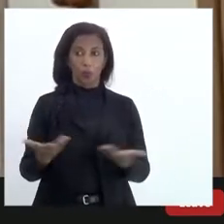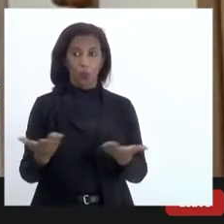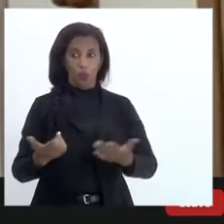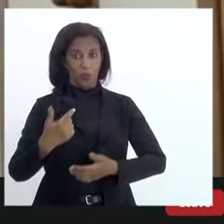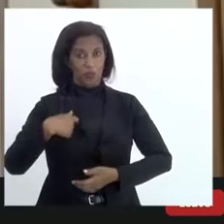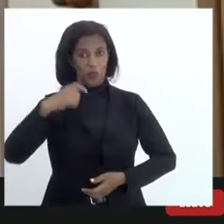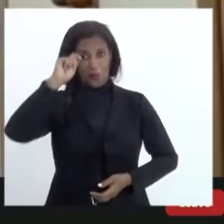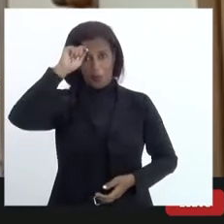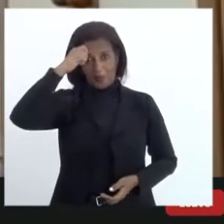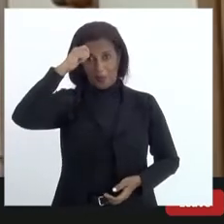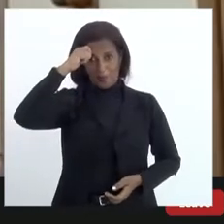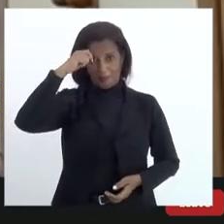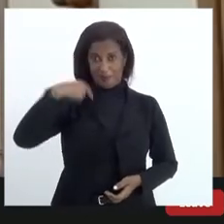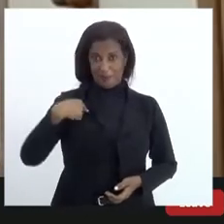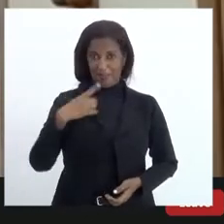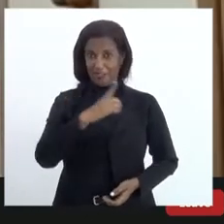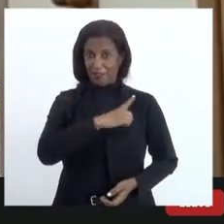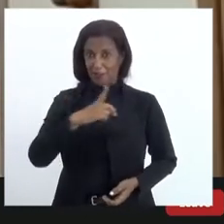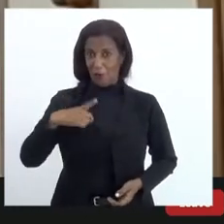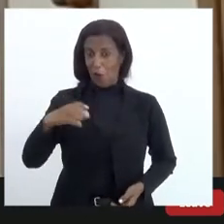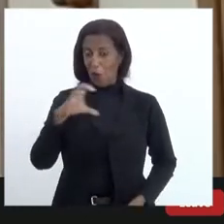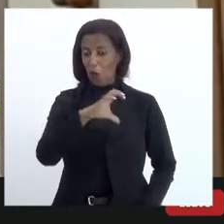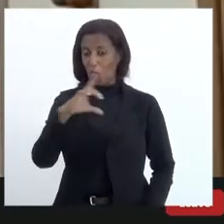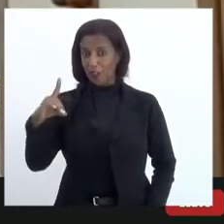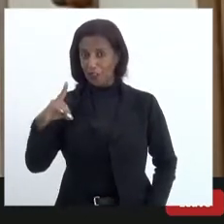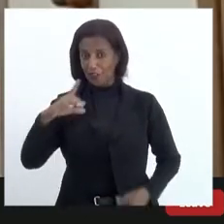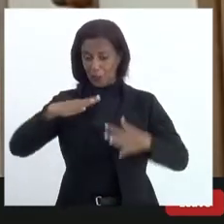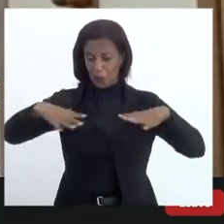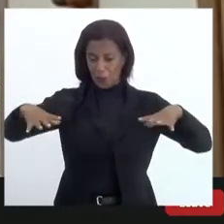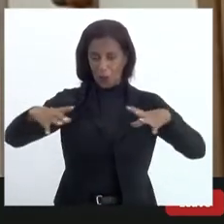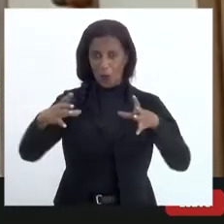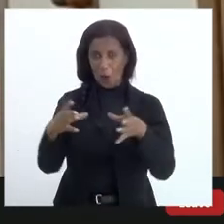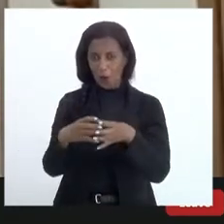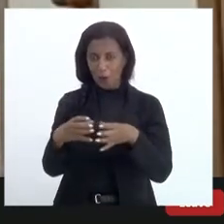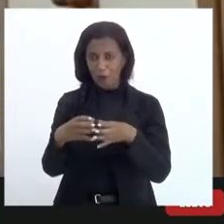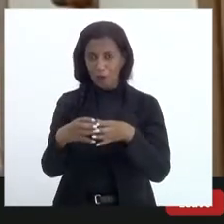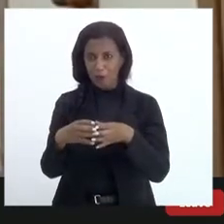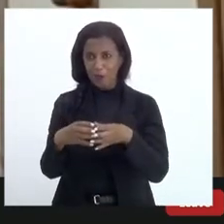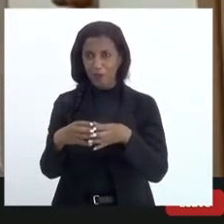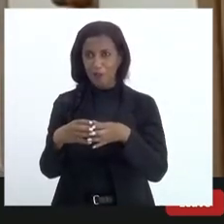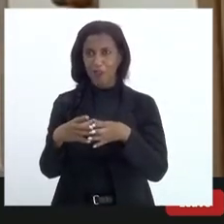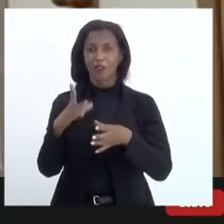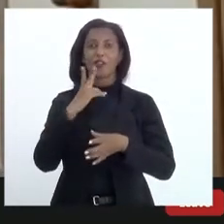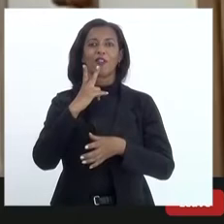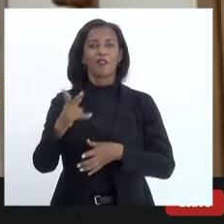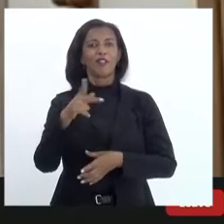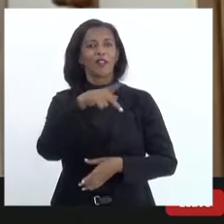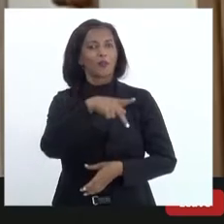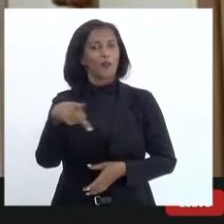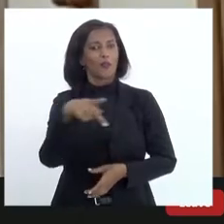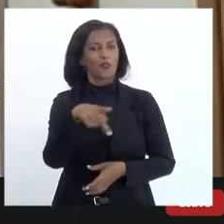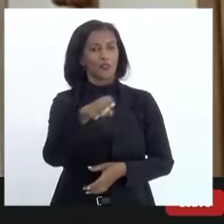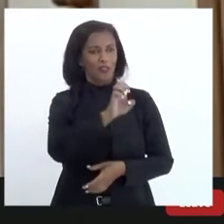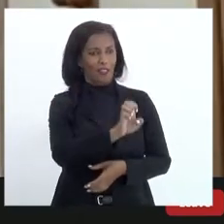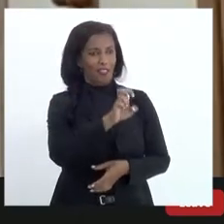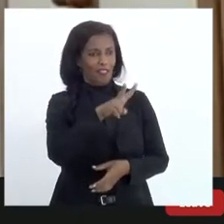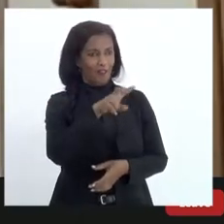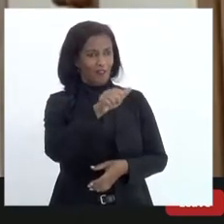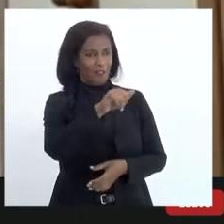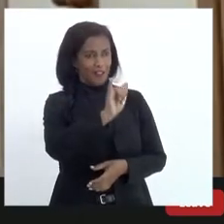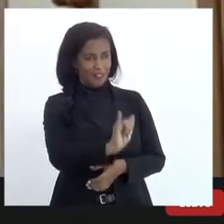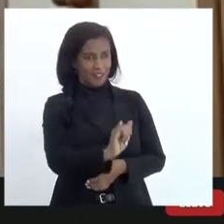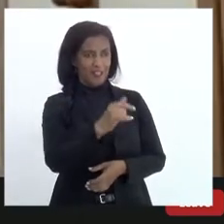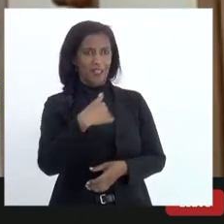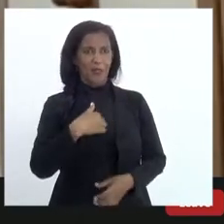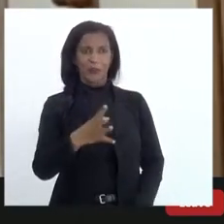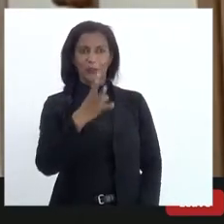uma mulher preta retinta, defensora pública, coordenando um órgão, mas eu até falei com o professor Ivani, né, que é uma pessoa que é